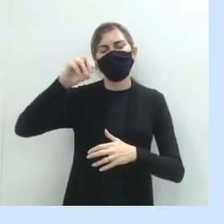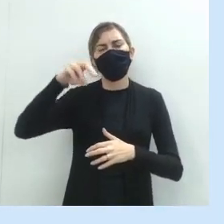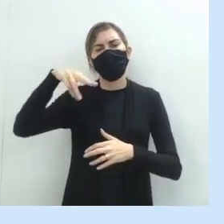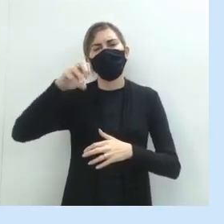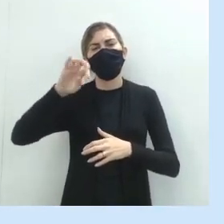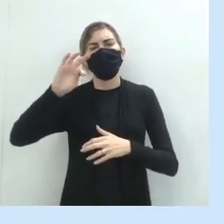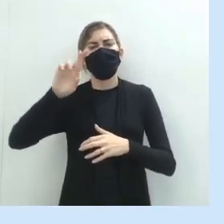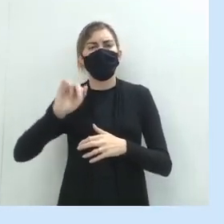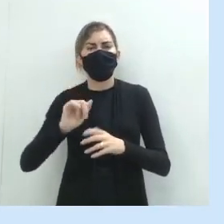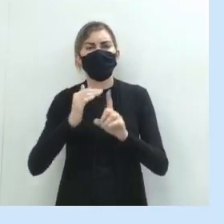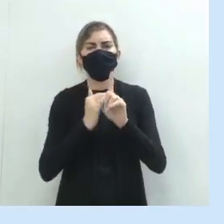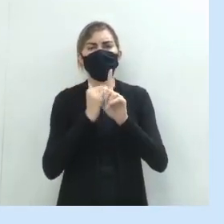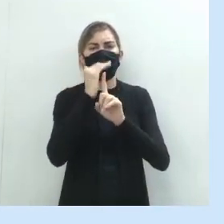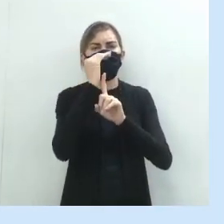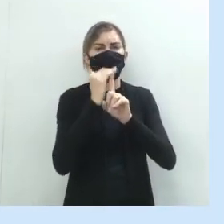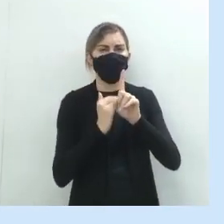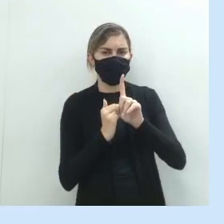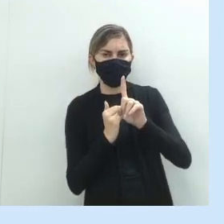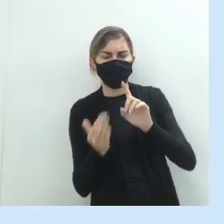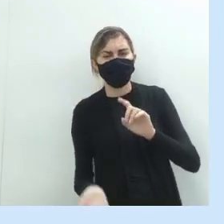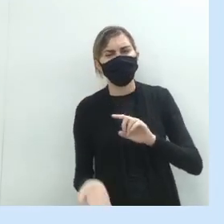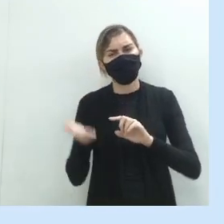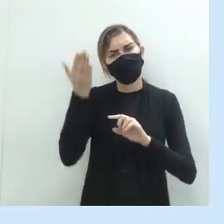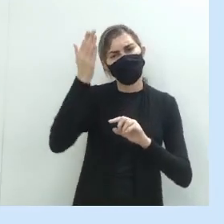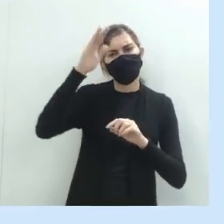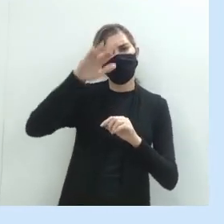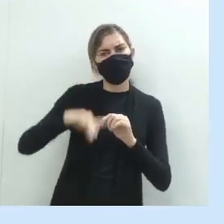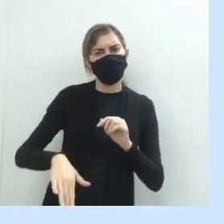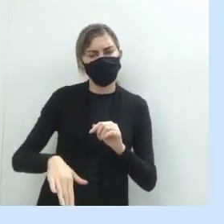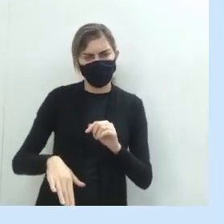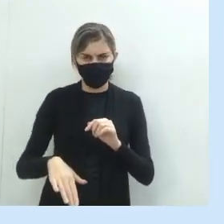de temperatura. É a grandeza